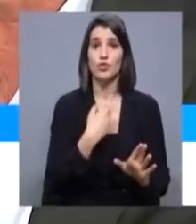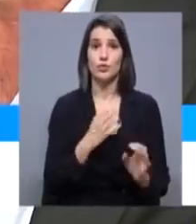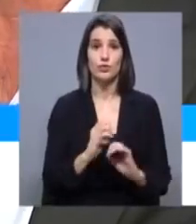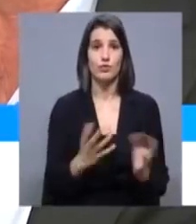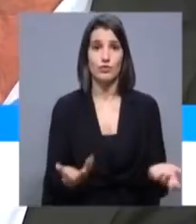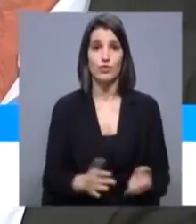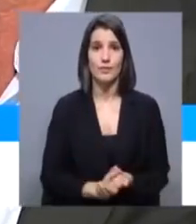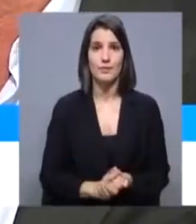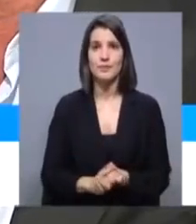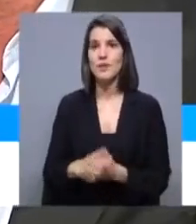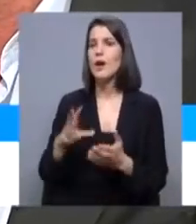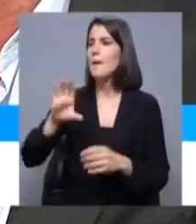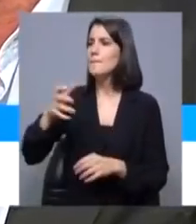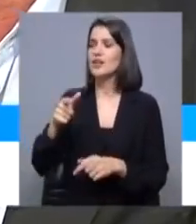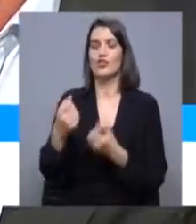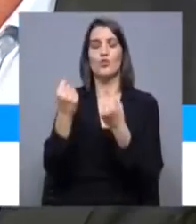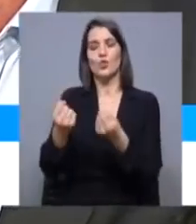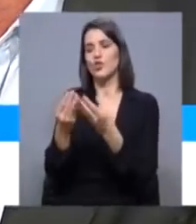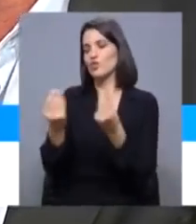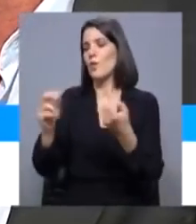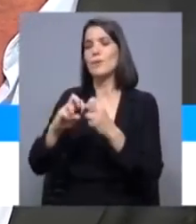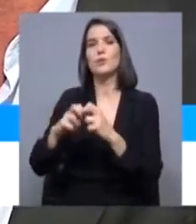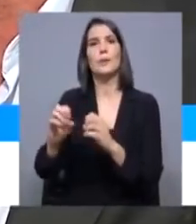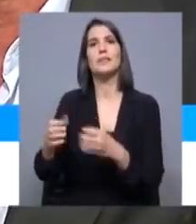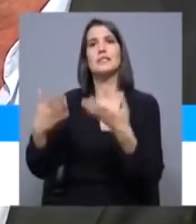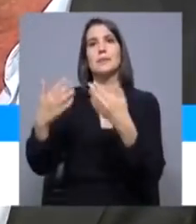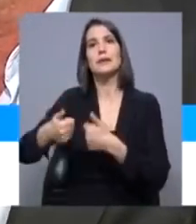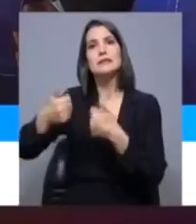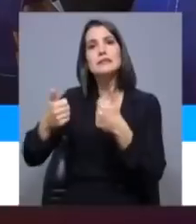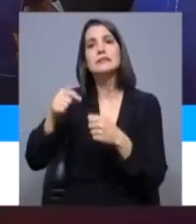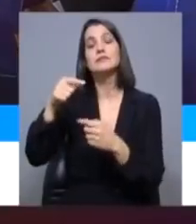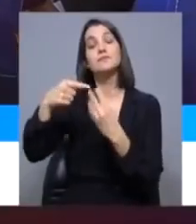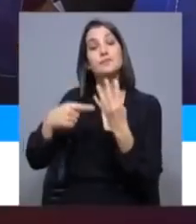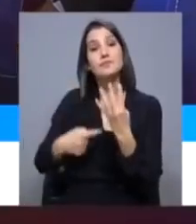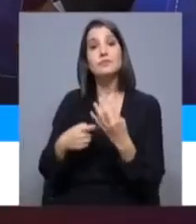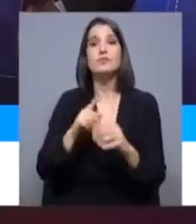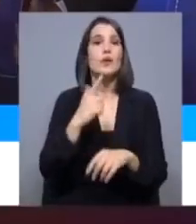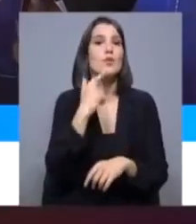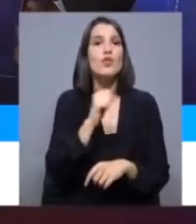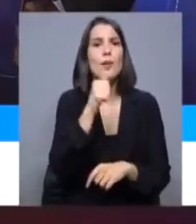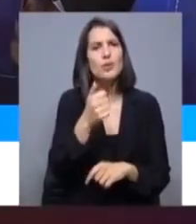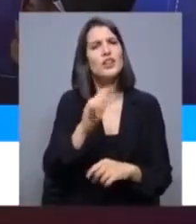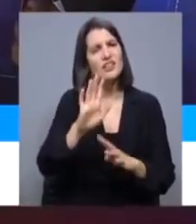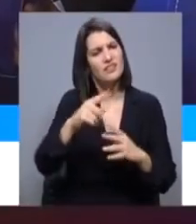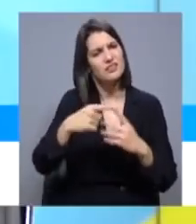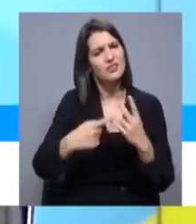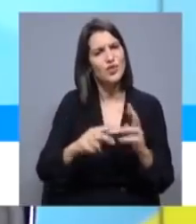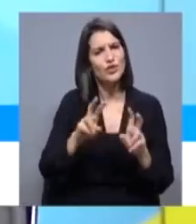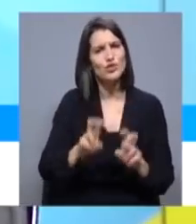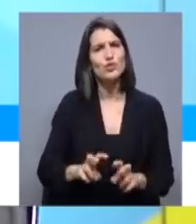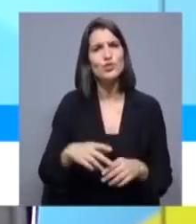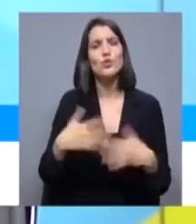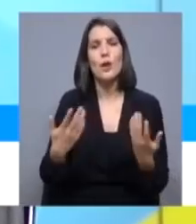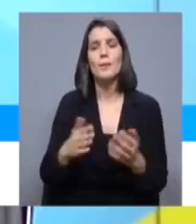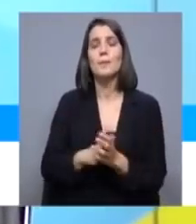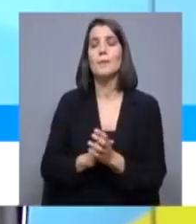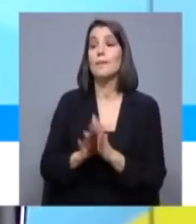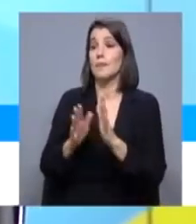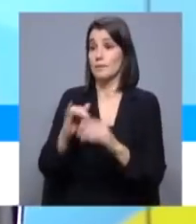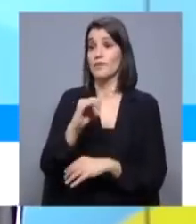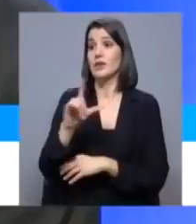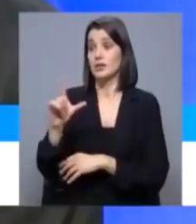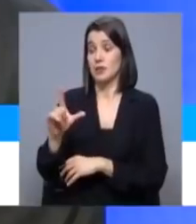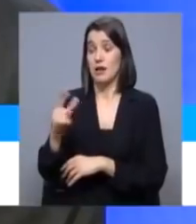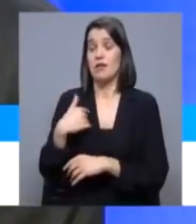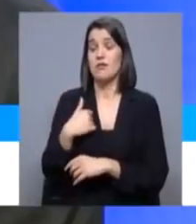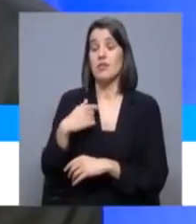não é assim que o país pode resolver os principais problemas nomeadamente em assim não é meu eu já fiz as questões mas não é ele que o que